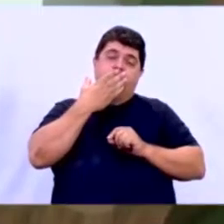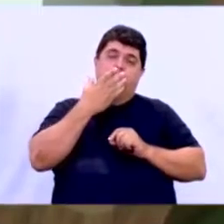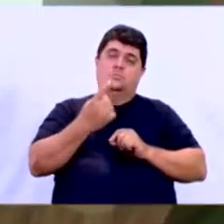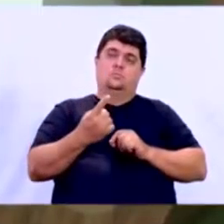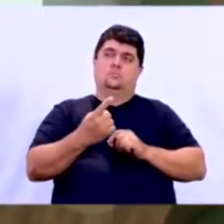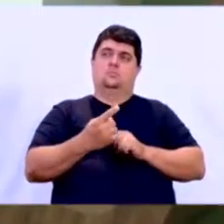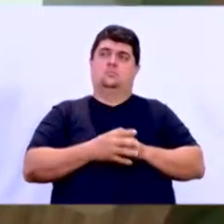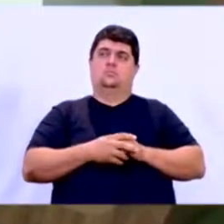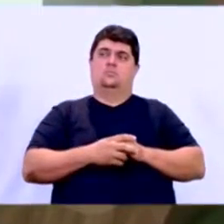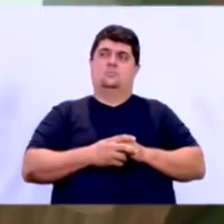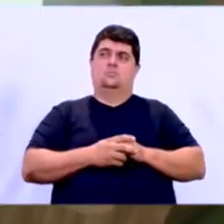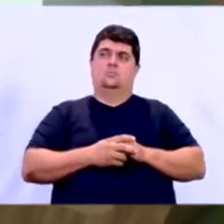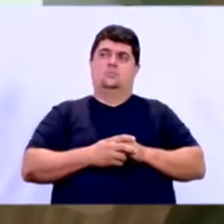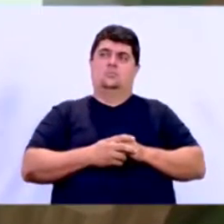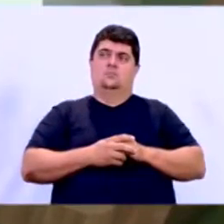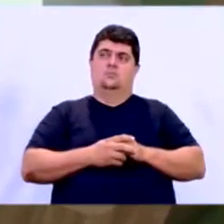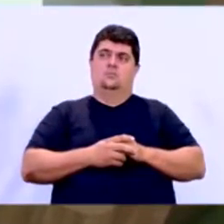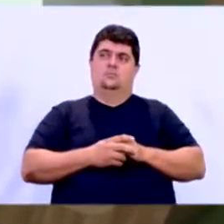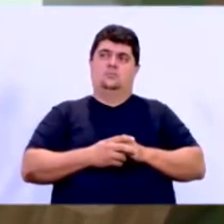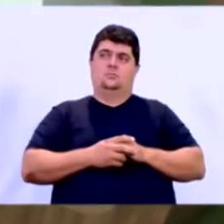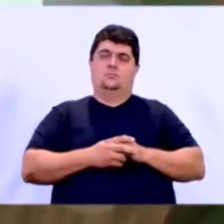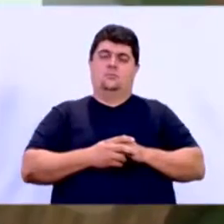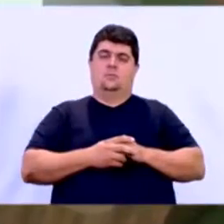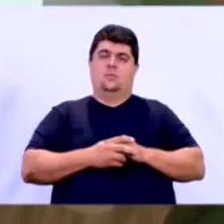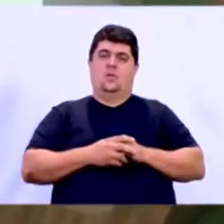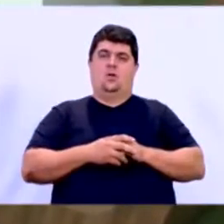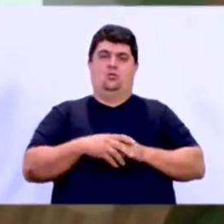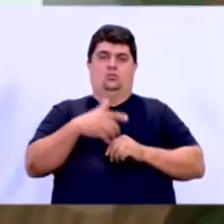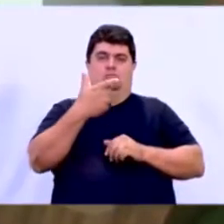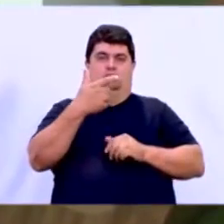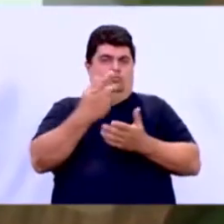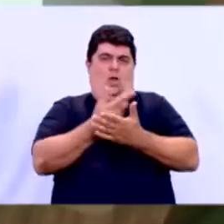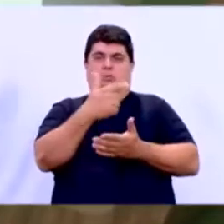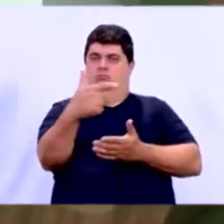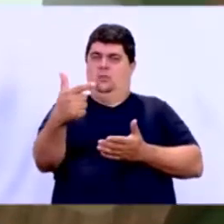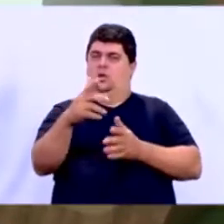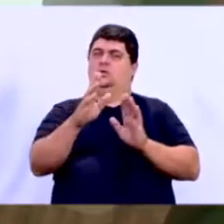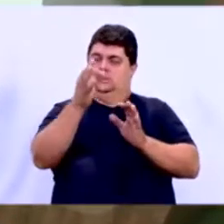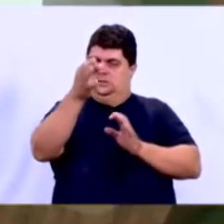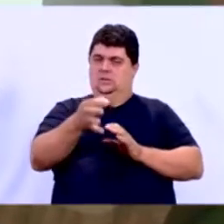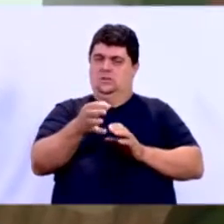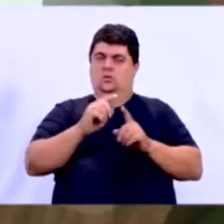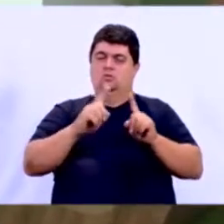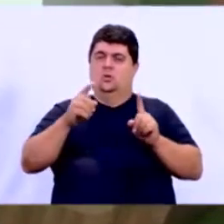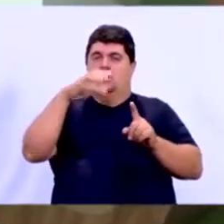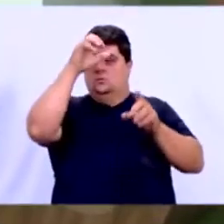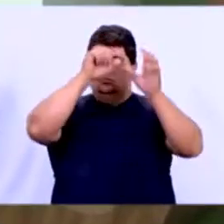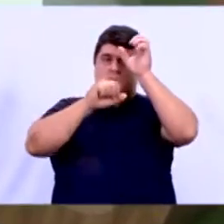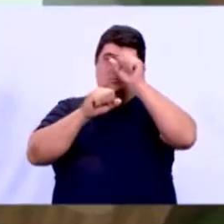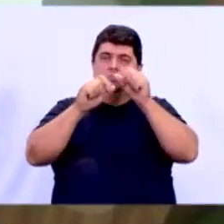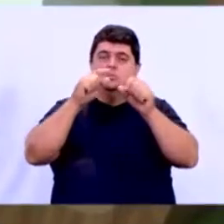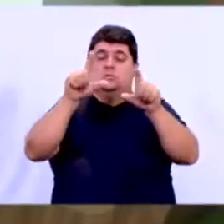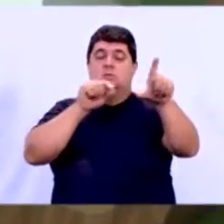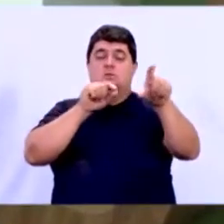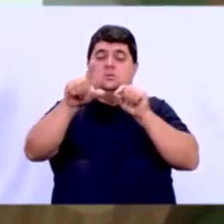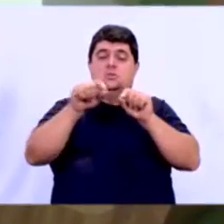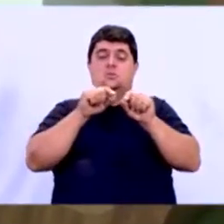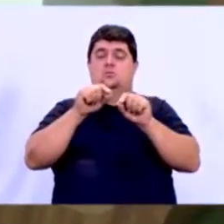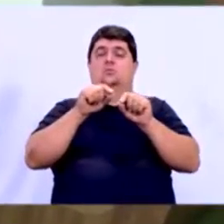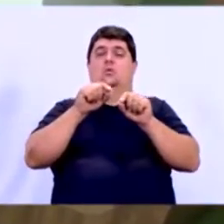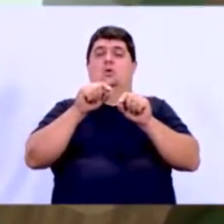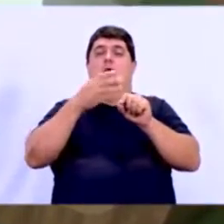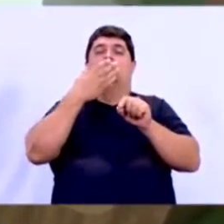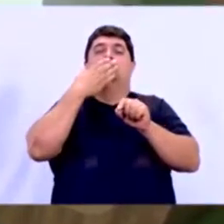isso não é um questionamento assim, dizendo que está errado. Mas isso tá para a gente aprender. E isso para que você reflita, né? Isso,